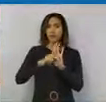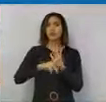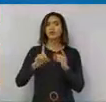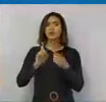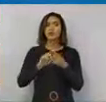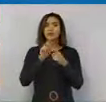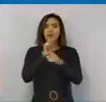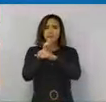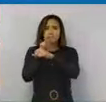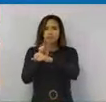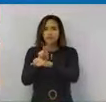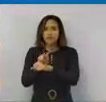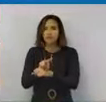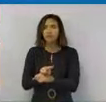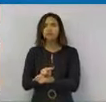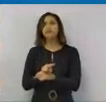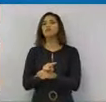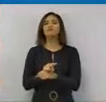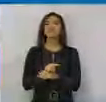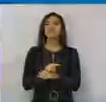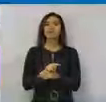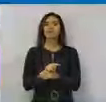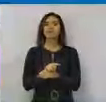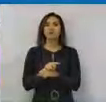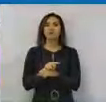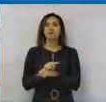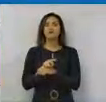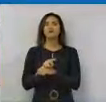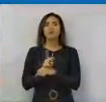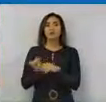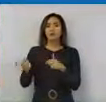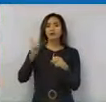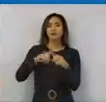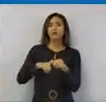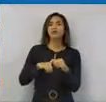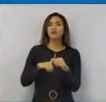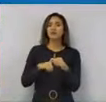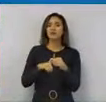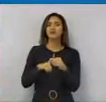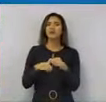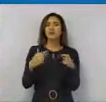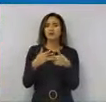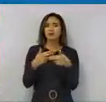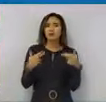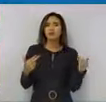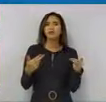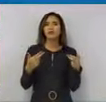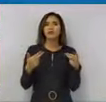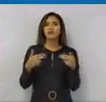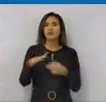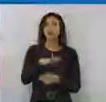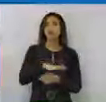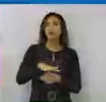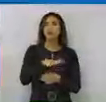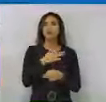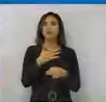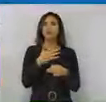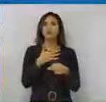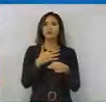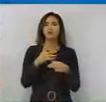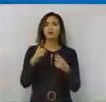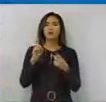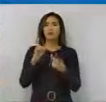monitoramento e preservação de resgates fortuitos em relação à arqueologia por conta da ruína do